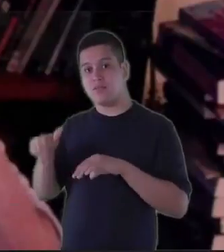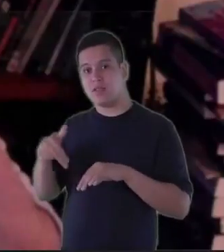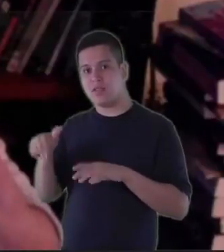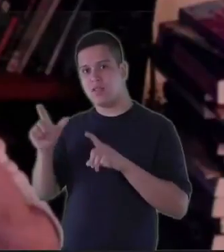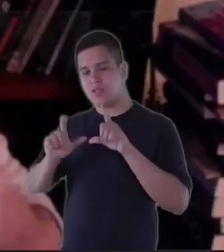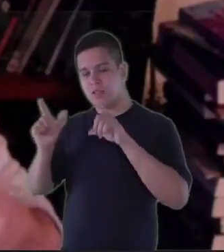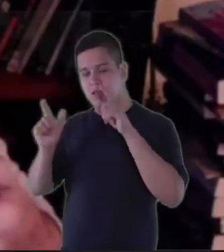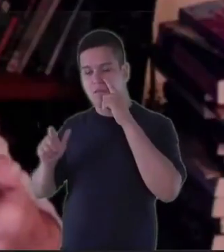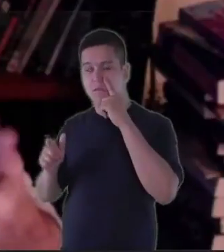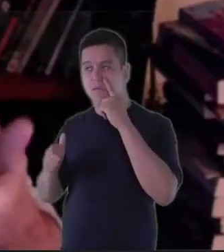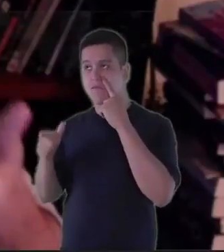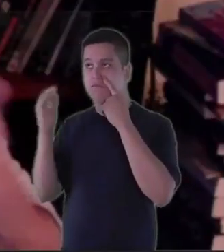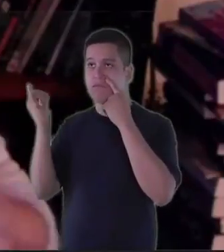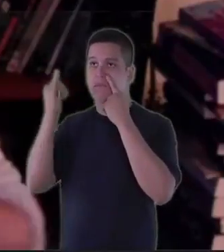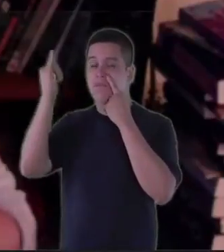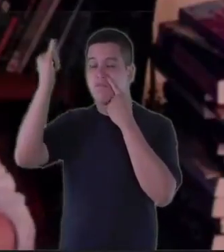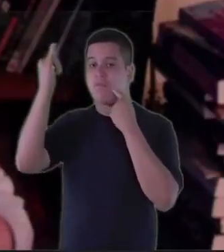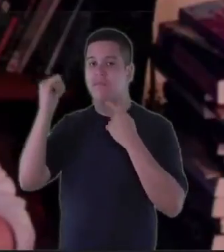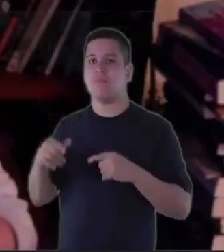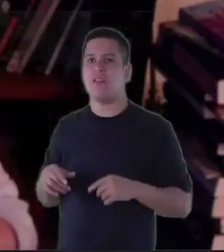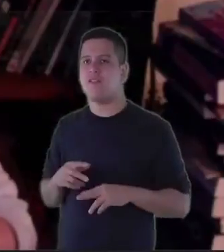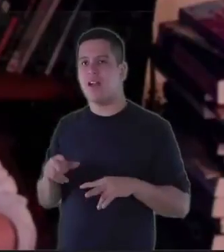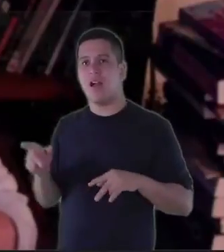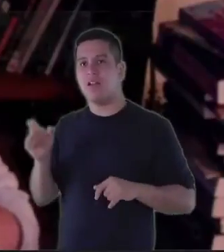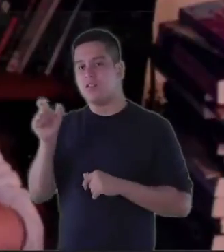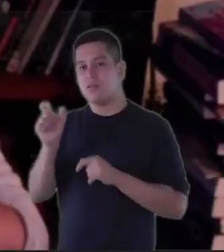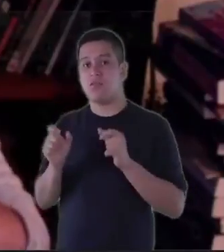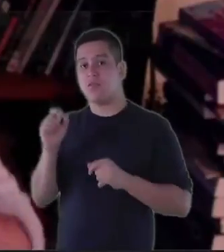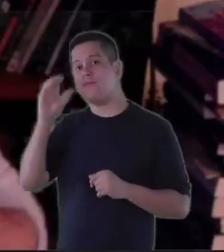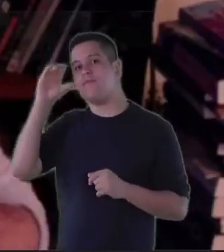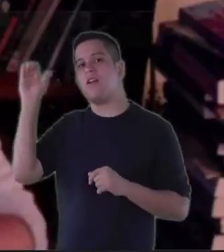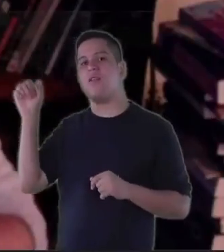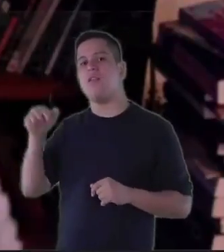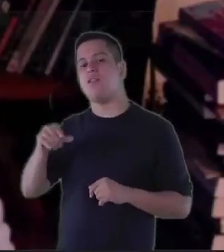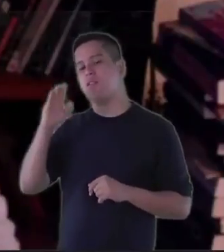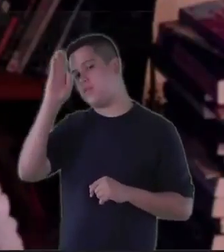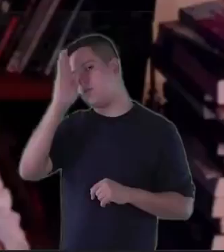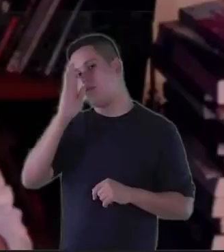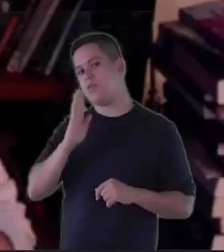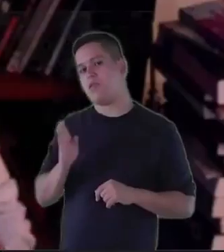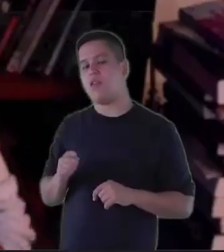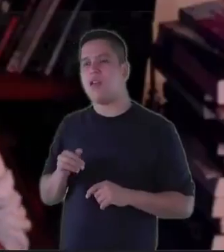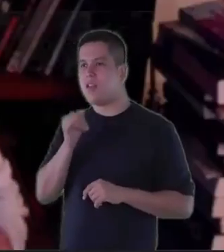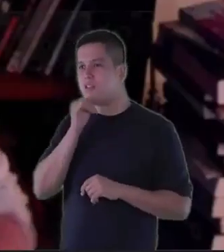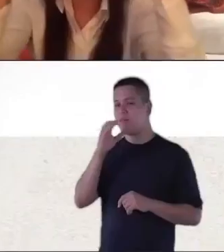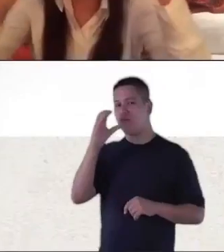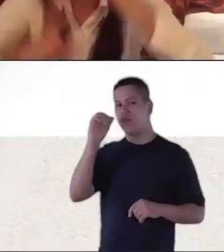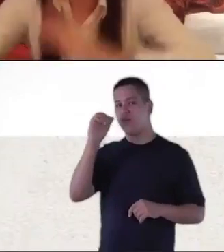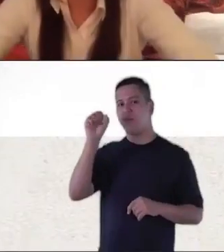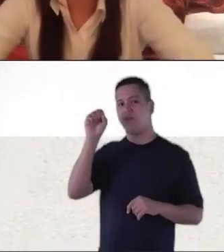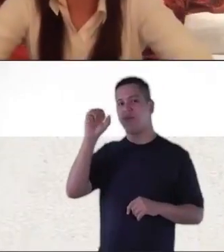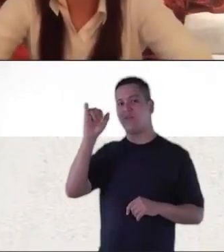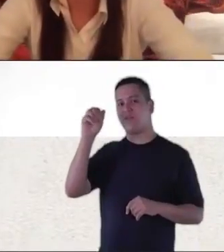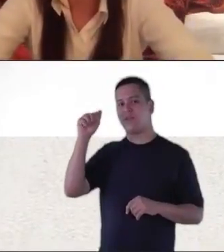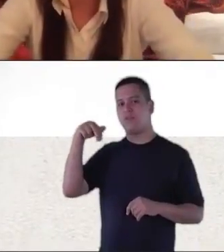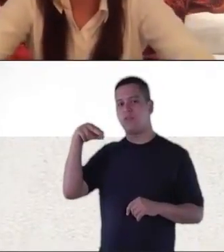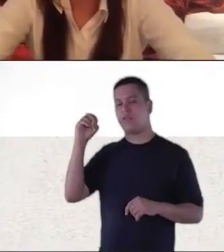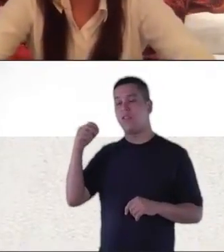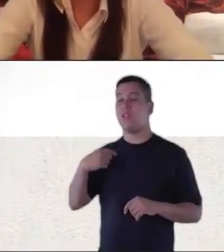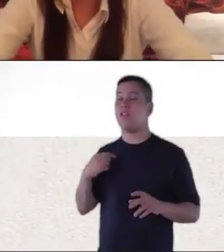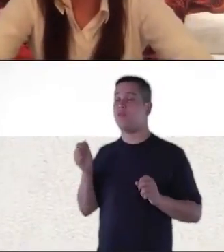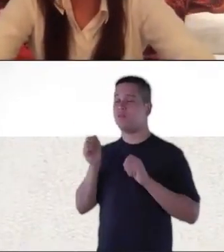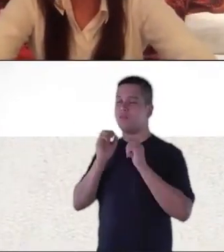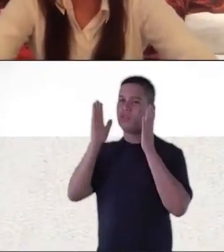Claire, Braulio Pedroso, Cassiano, né? O Cassiano é uma paixão na minha vida Gilberto também.